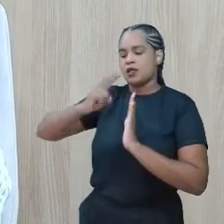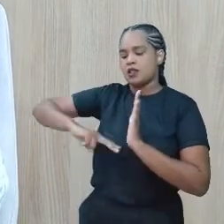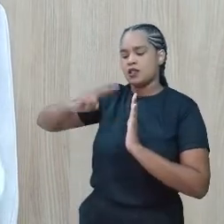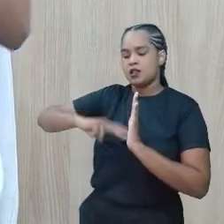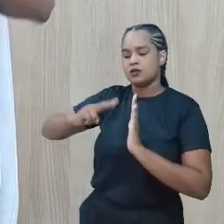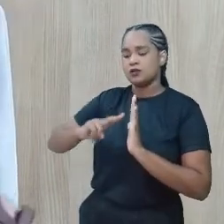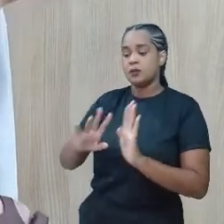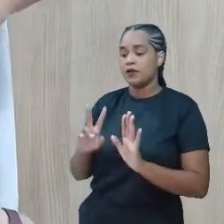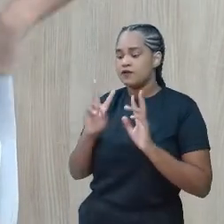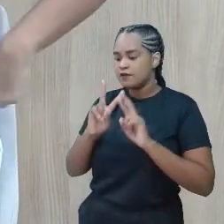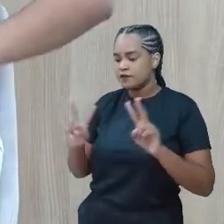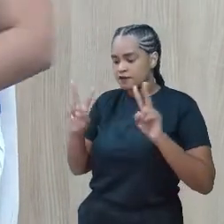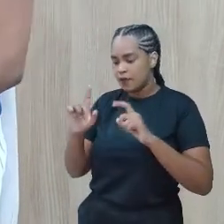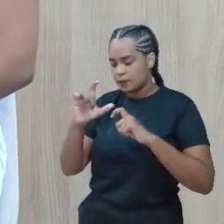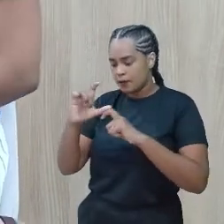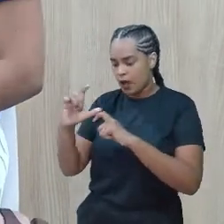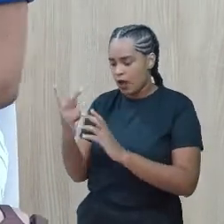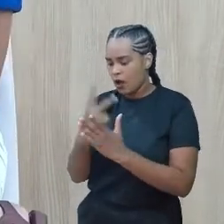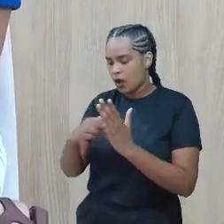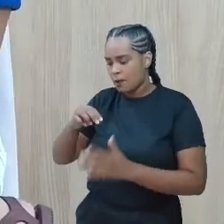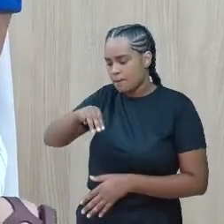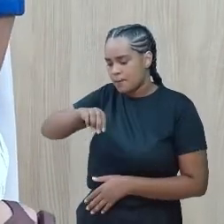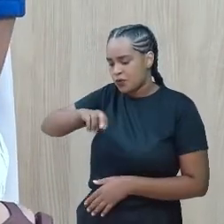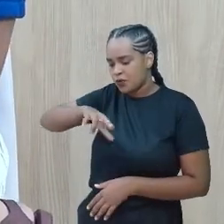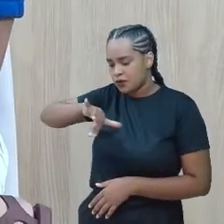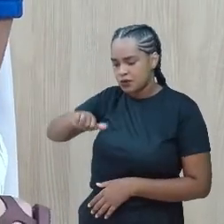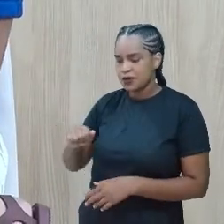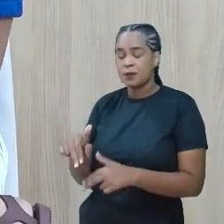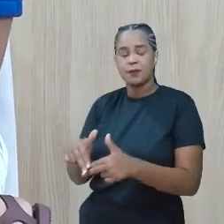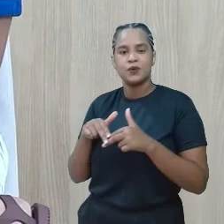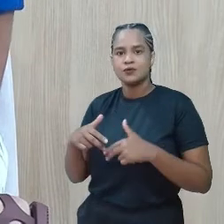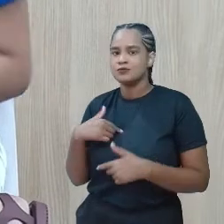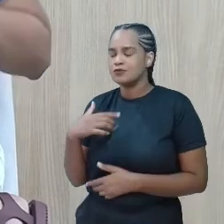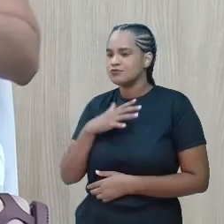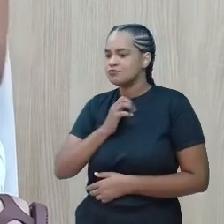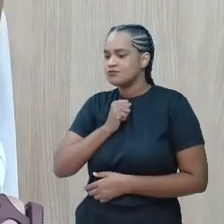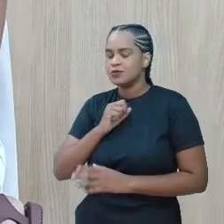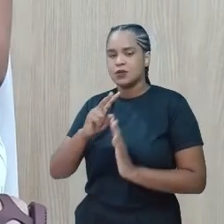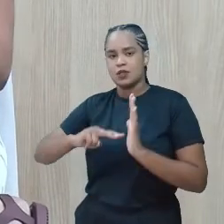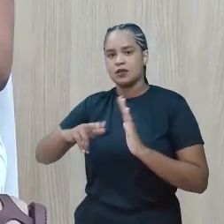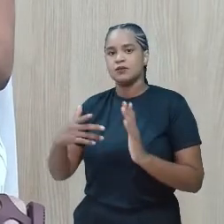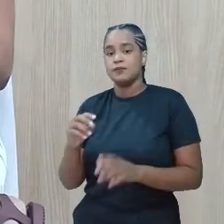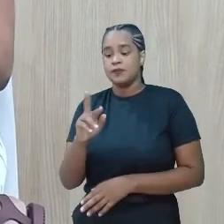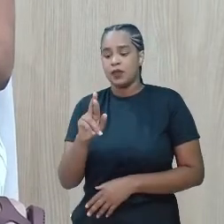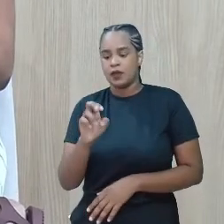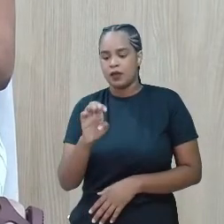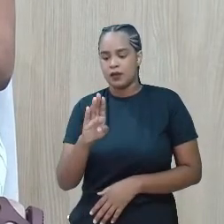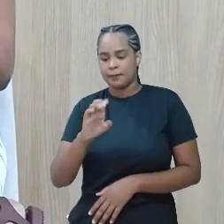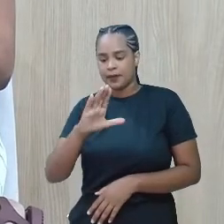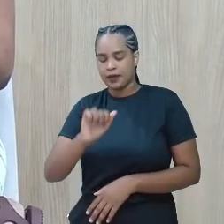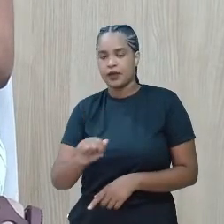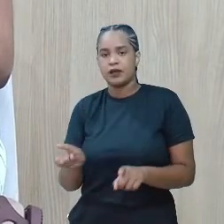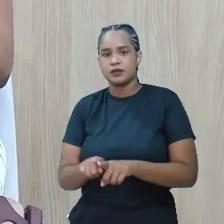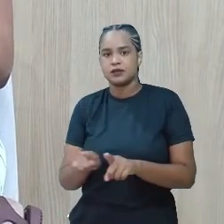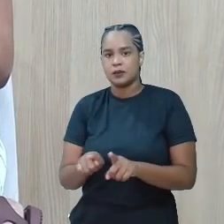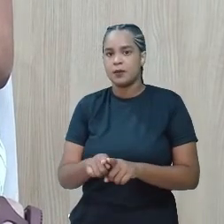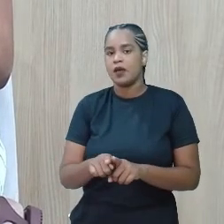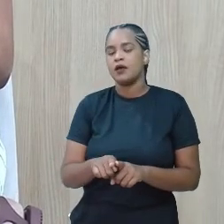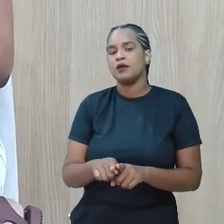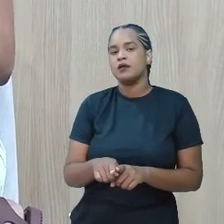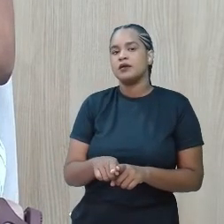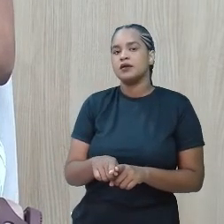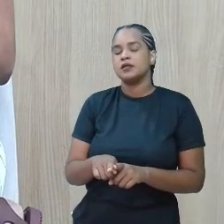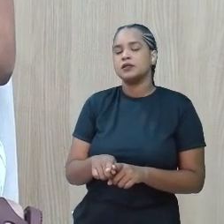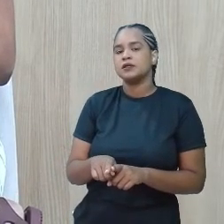ler. E aí foi muito legal ver que Rebeca e também, deixa eu subir aqui, porque foram muitas